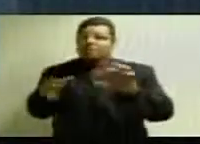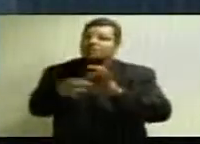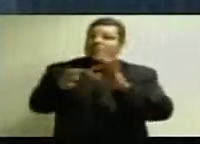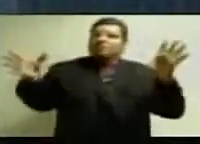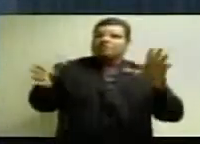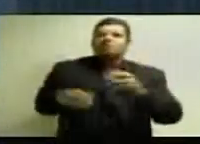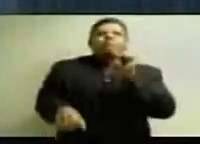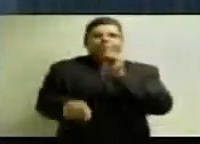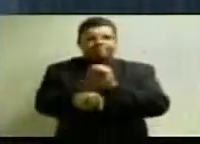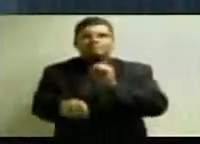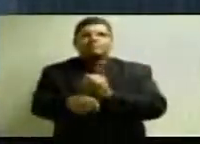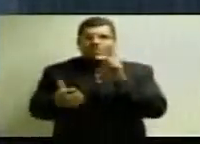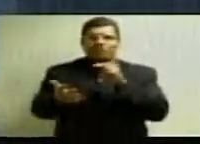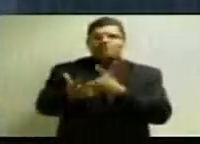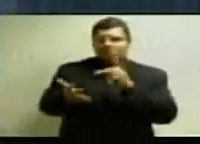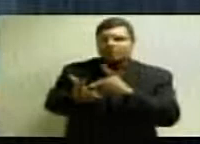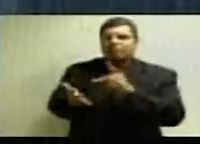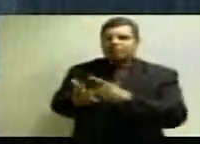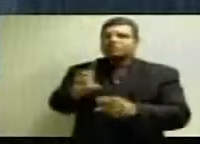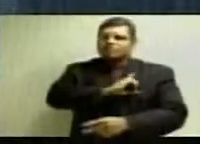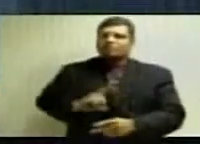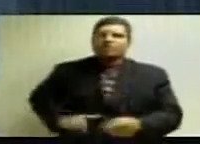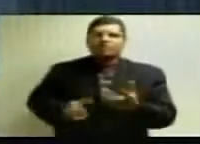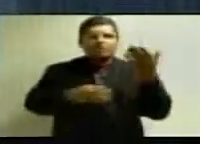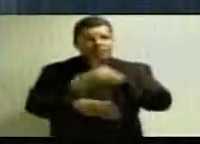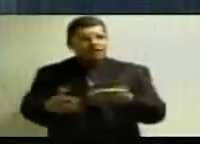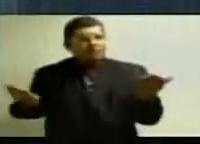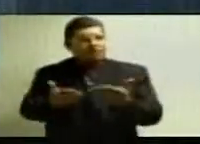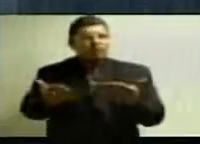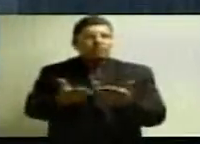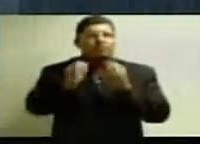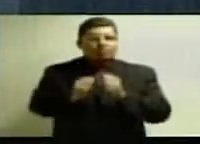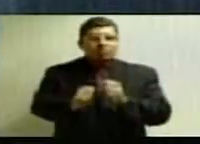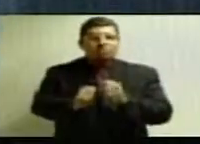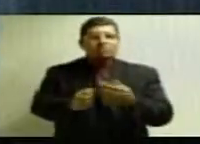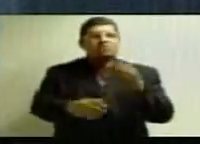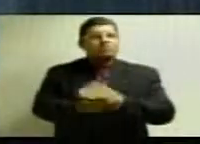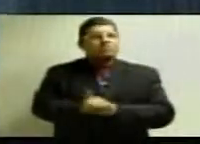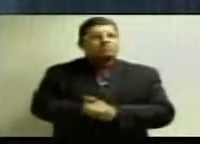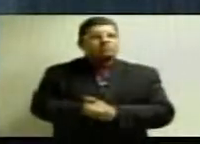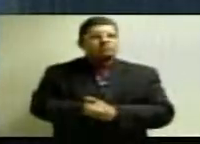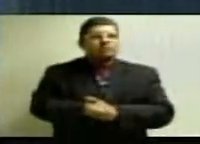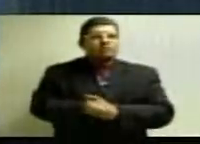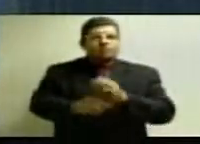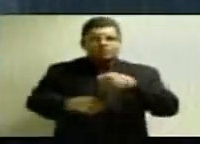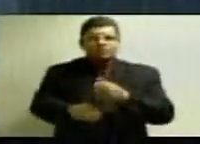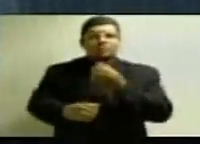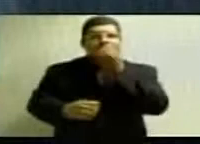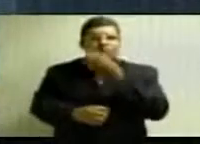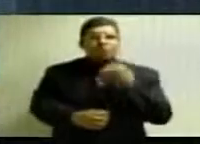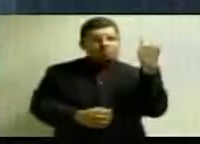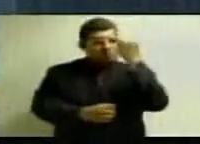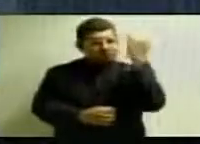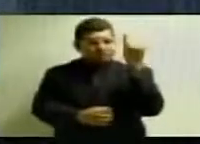espero, sinceramente, deputado Luiz Castro, que esse seja o sinal